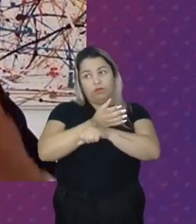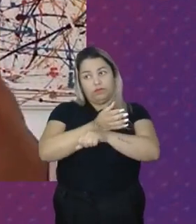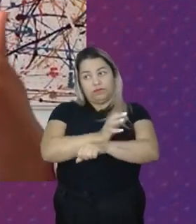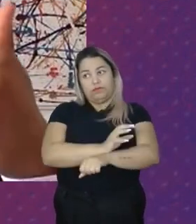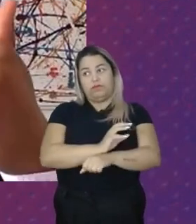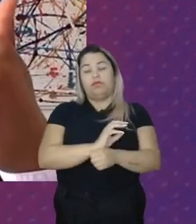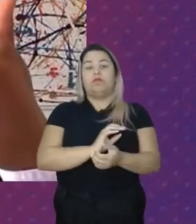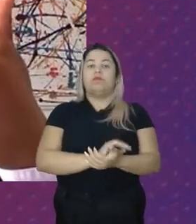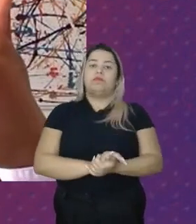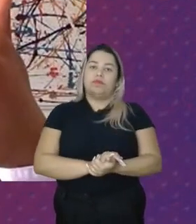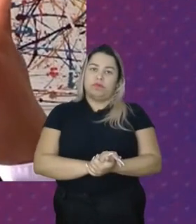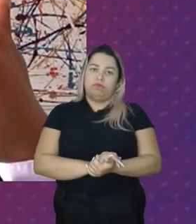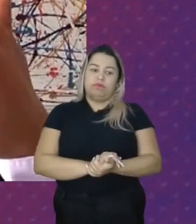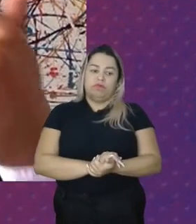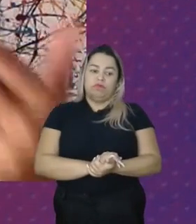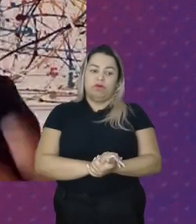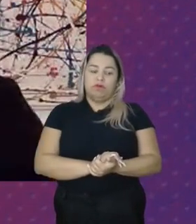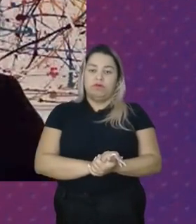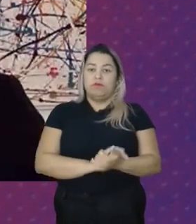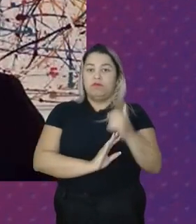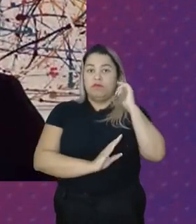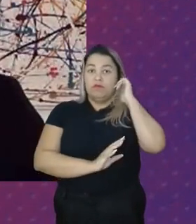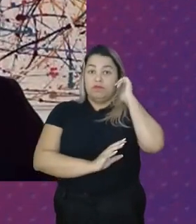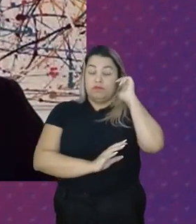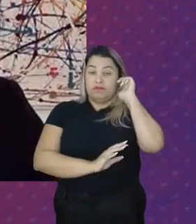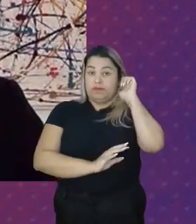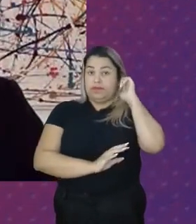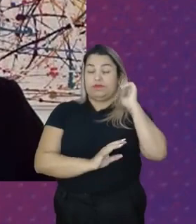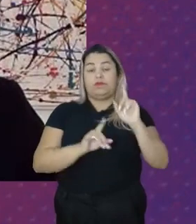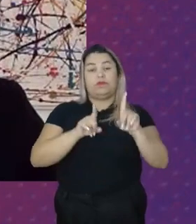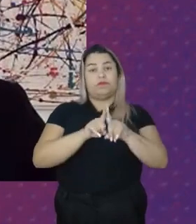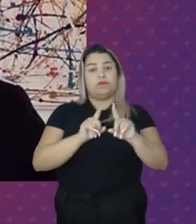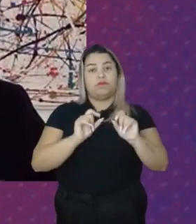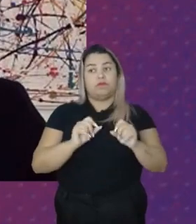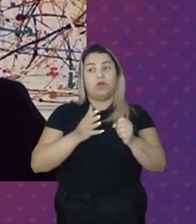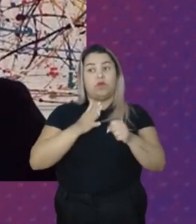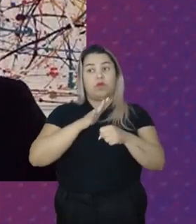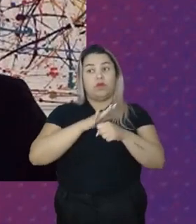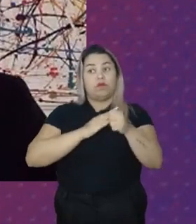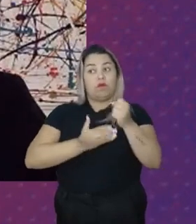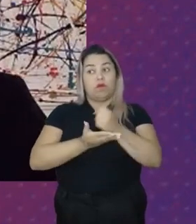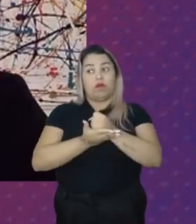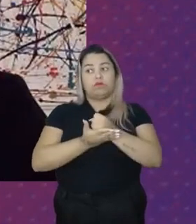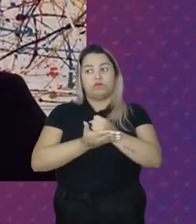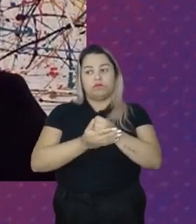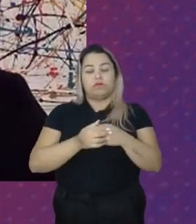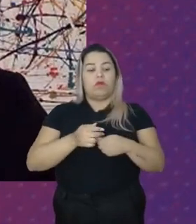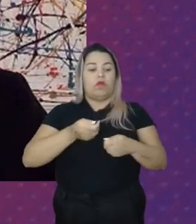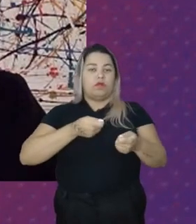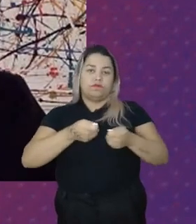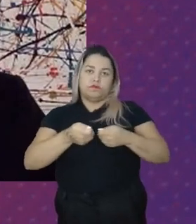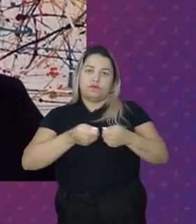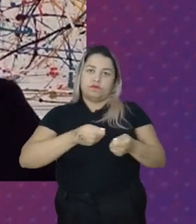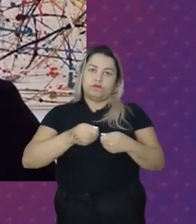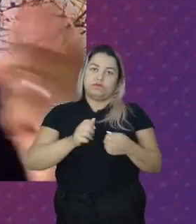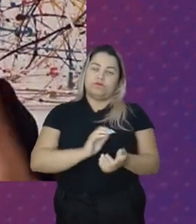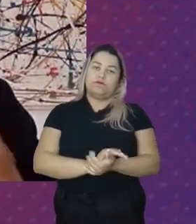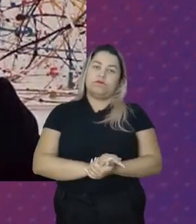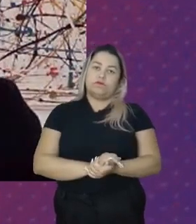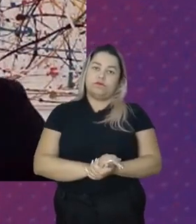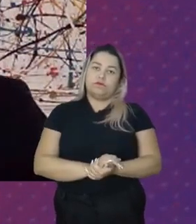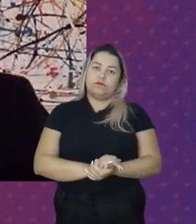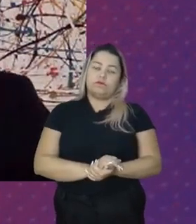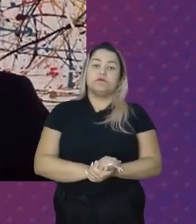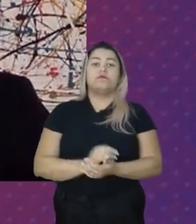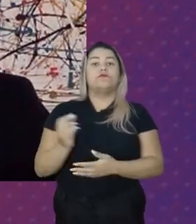escravocrata e o controle sanitário dessa mão de obra. É